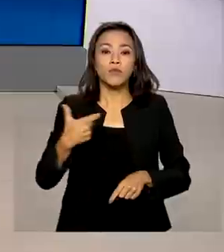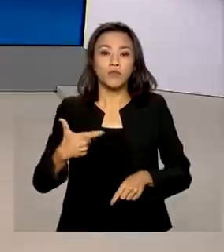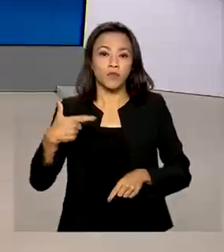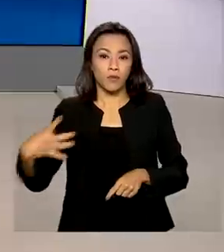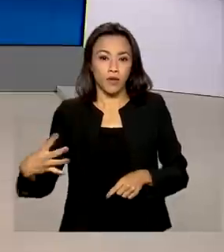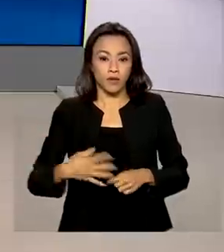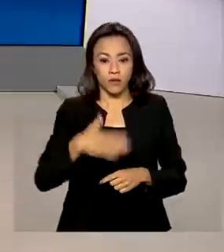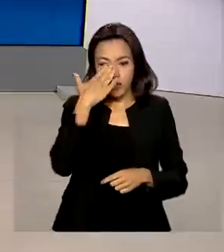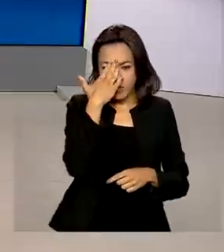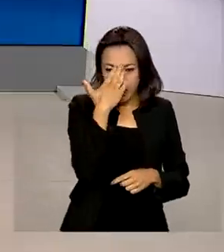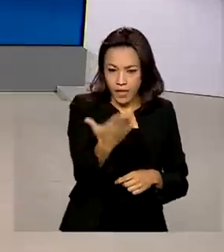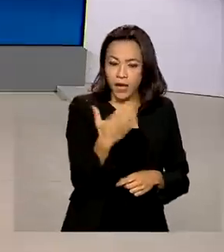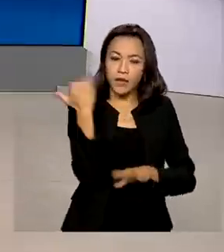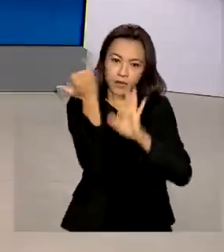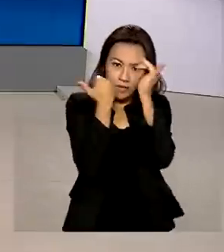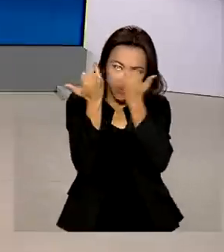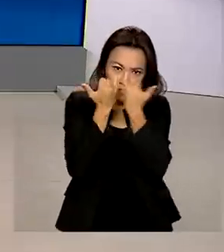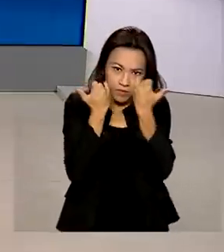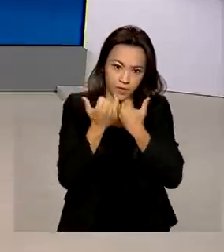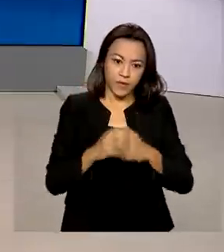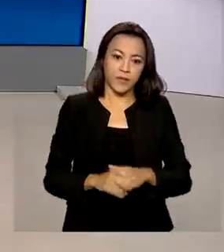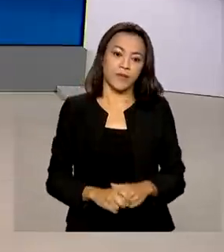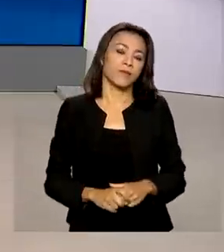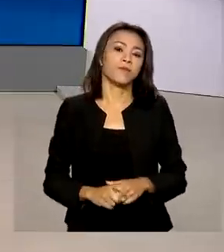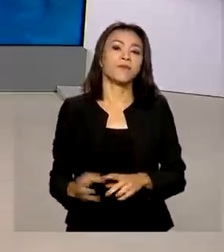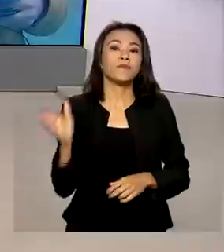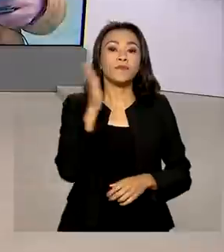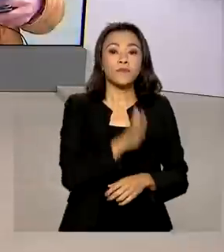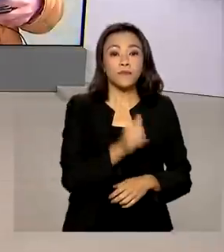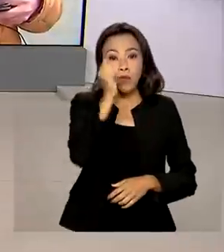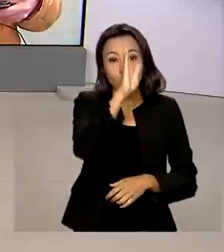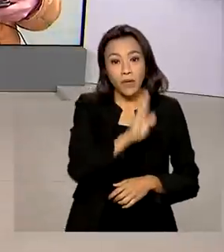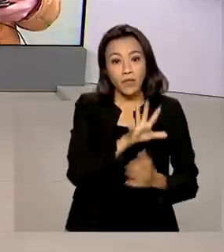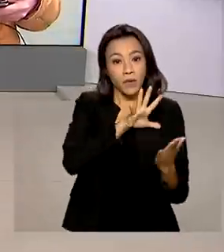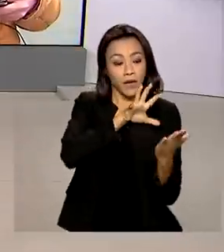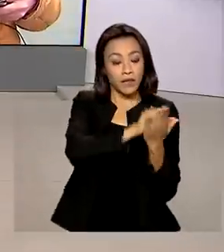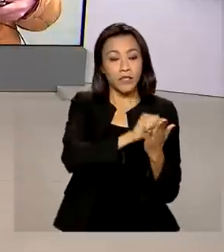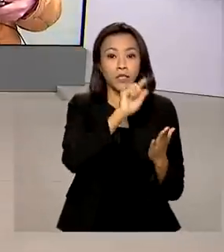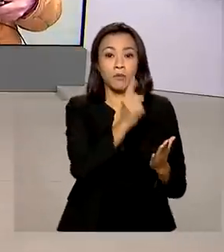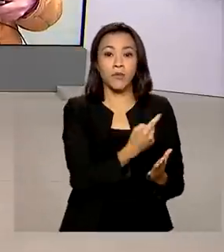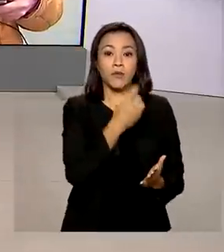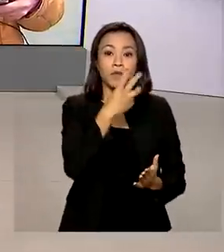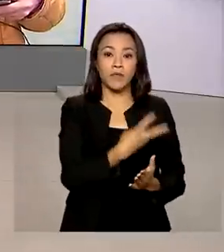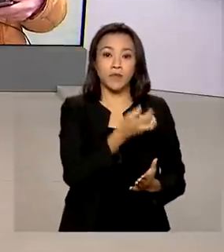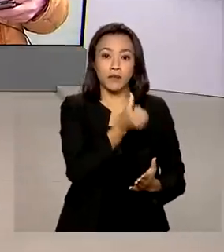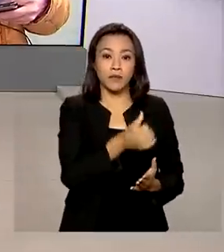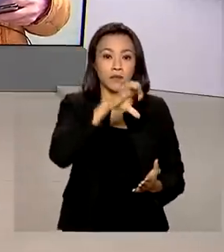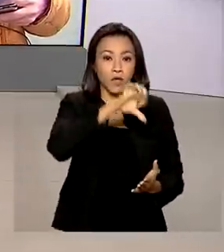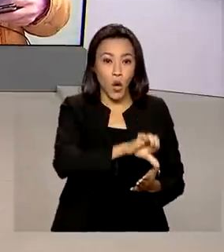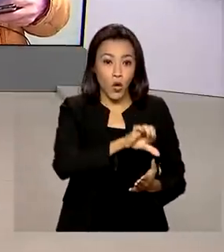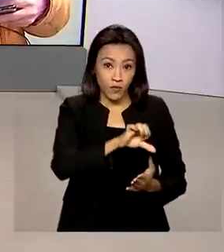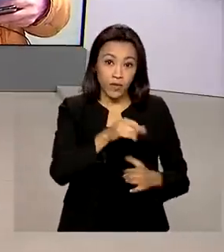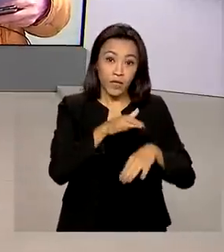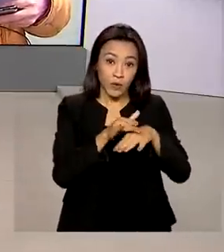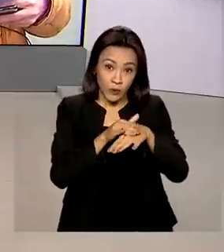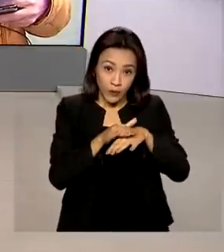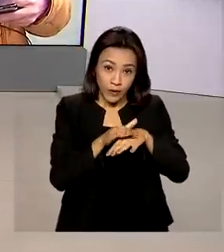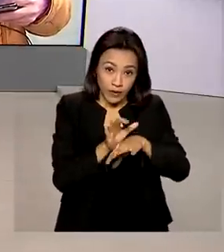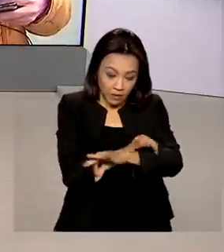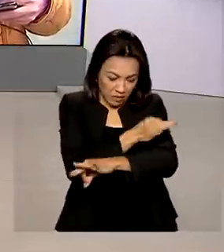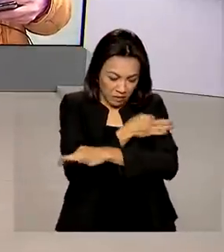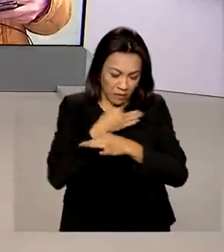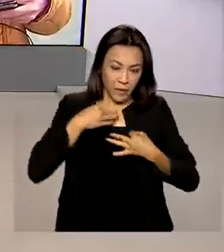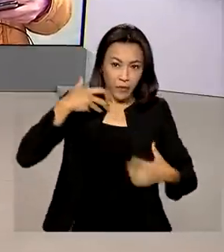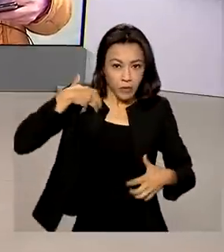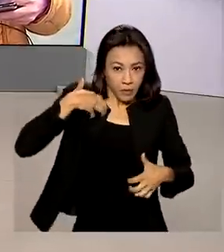tá certo Cláudia obrigada pelas suas informações e olha o Brasil registra 1369 casos de monkeypox o